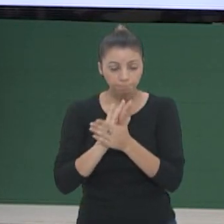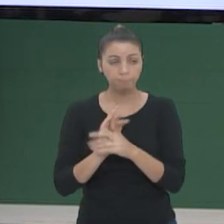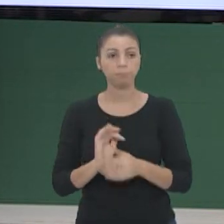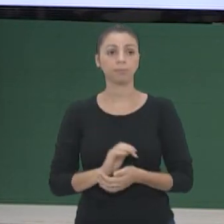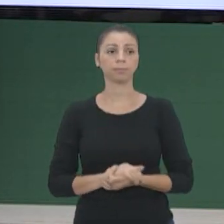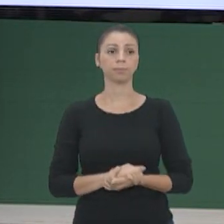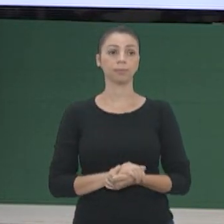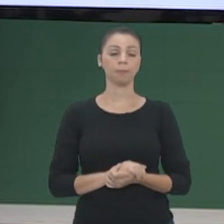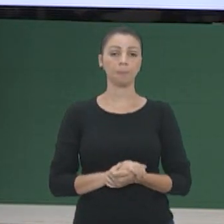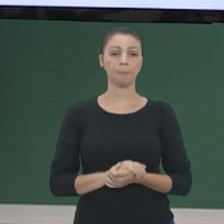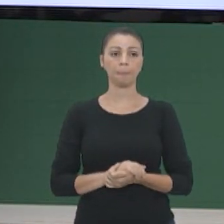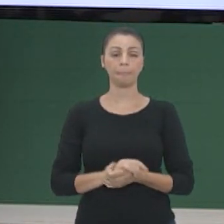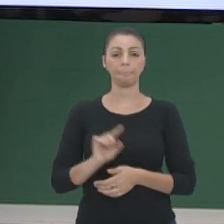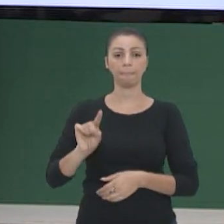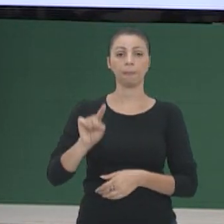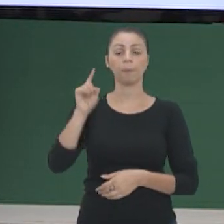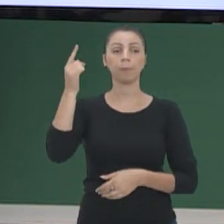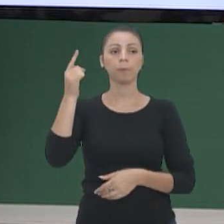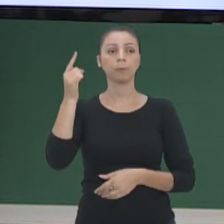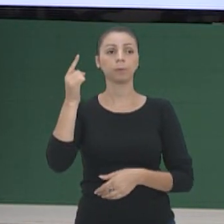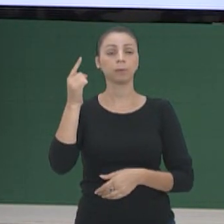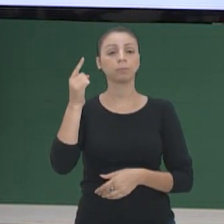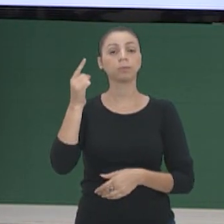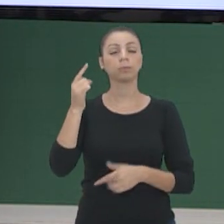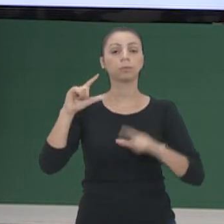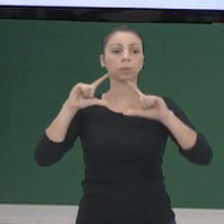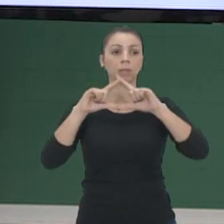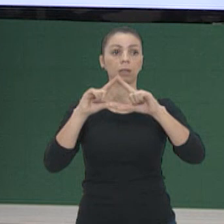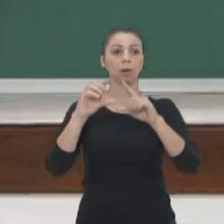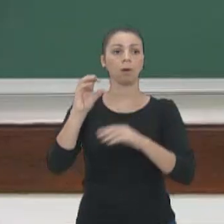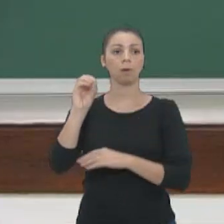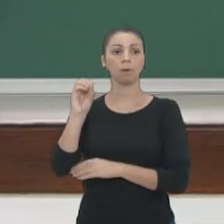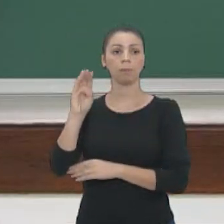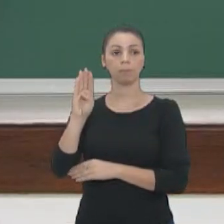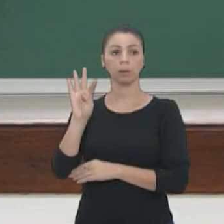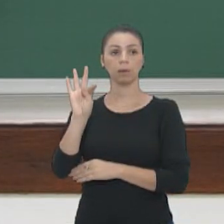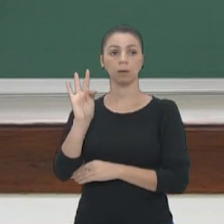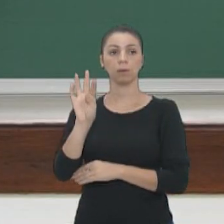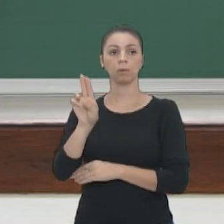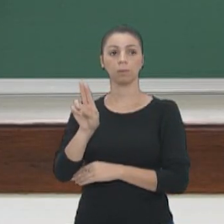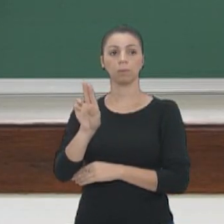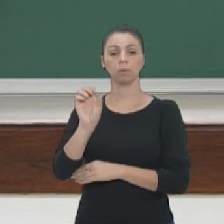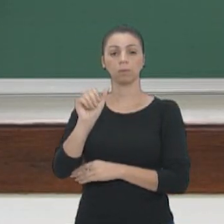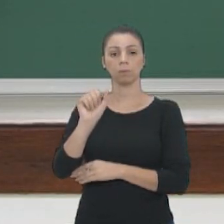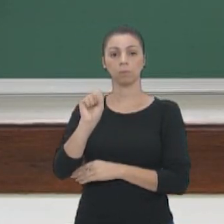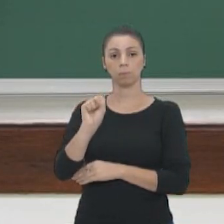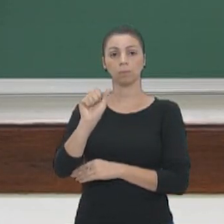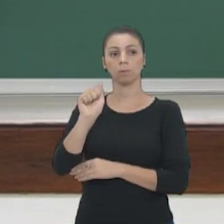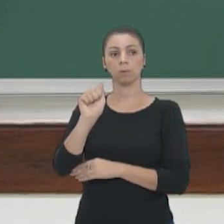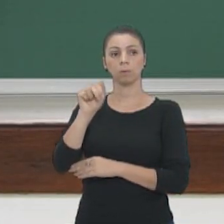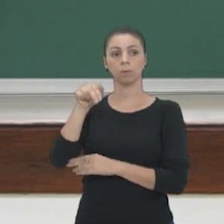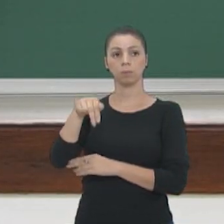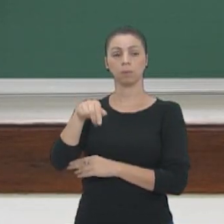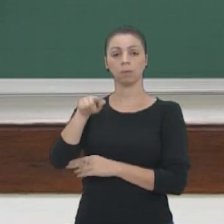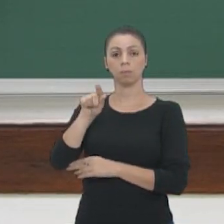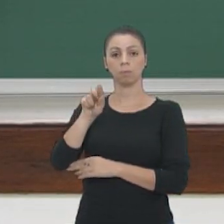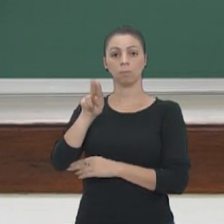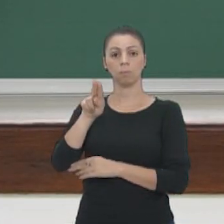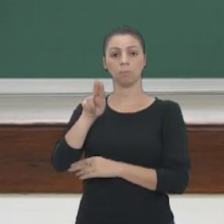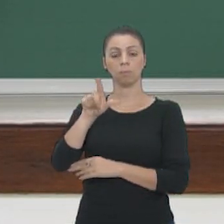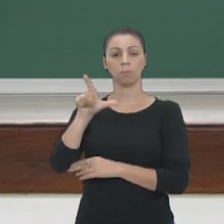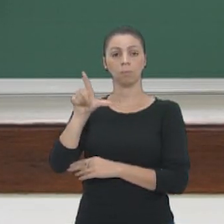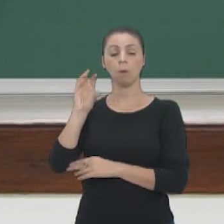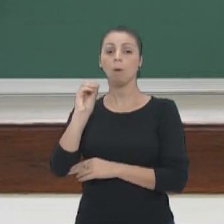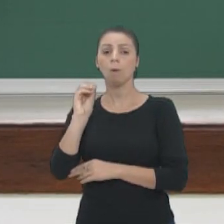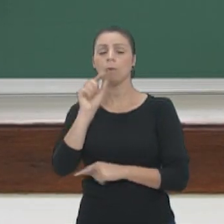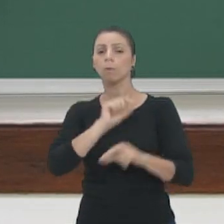Continuando. O último, o triângulo obtusângulo. Triângulo obtusângulo. O que é o triângulo obtusângulo? É o triângulo que